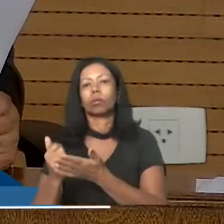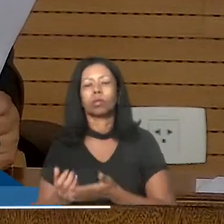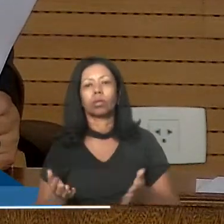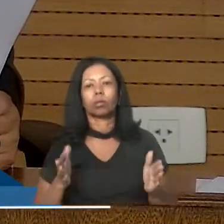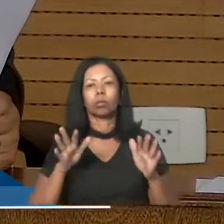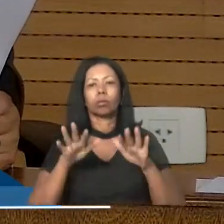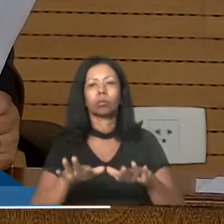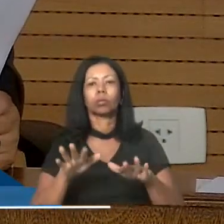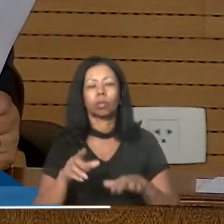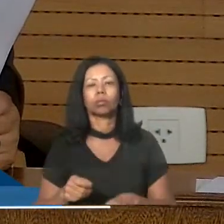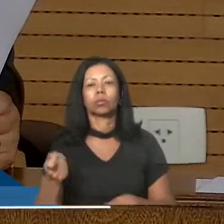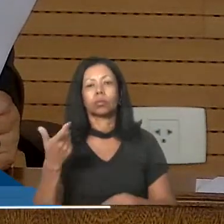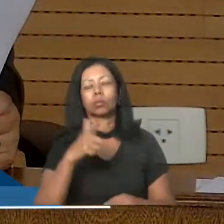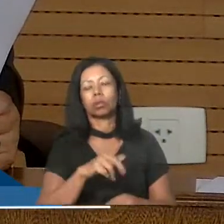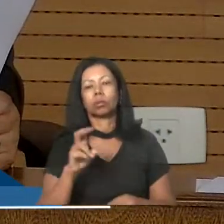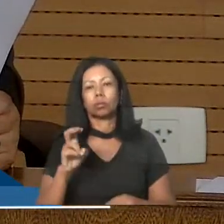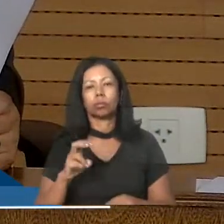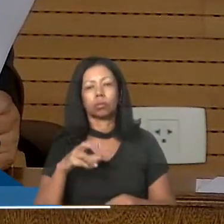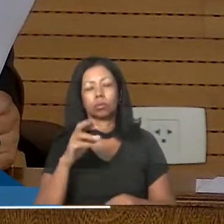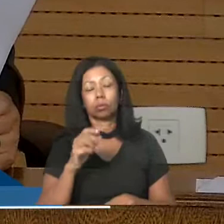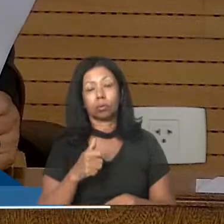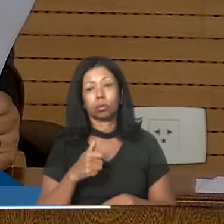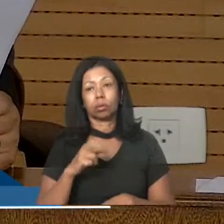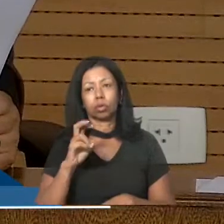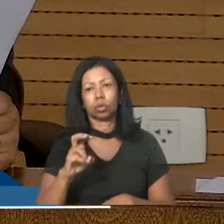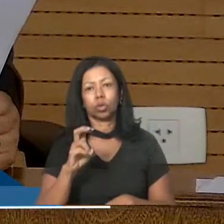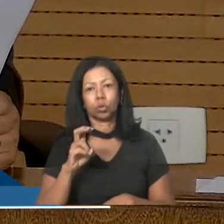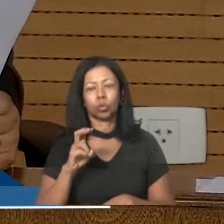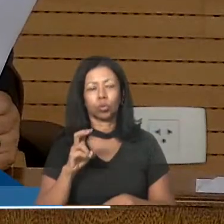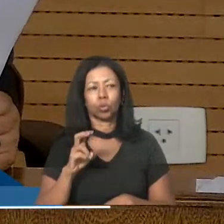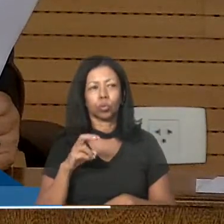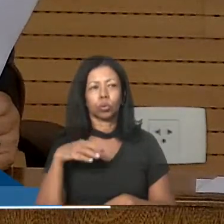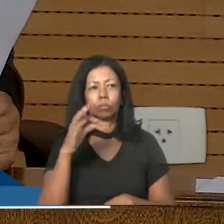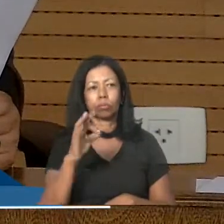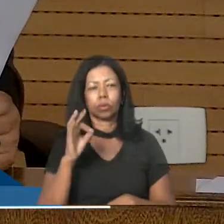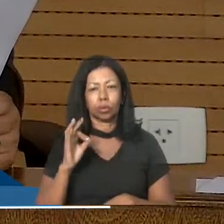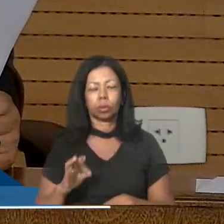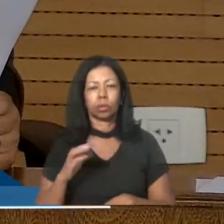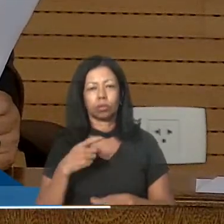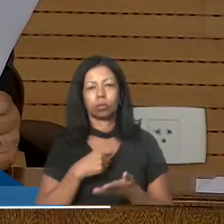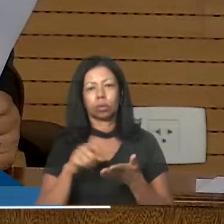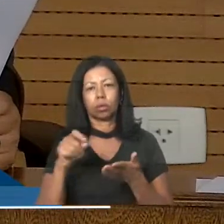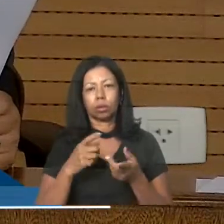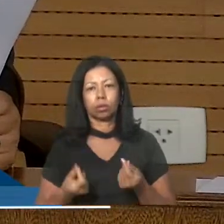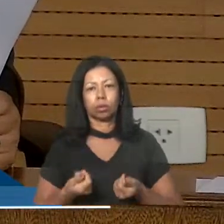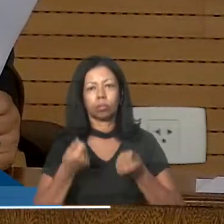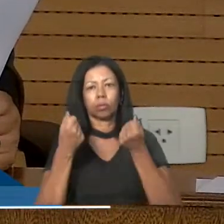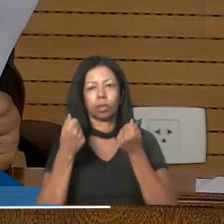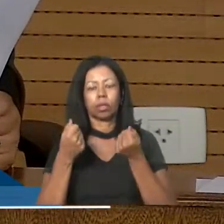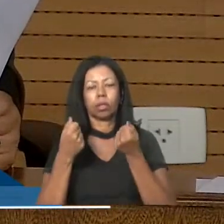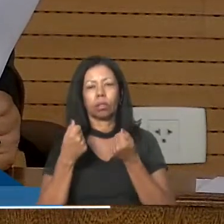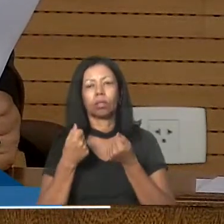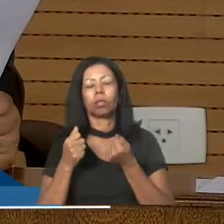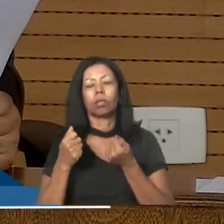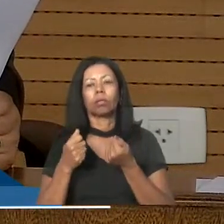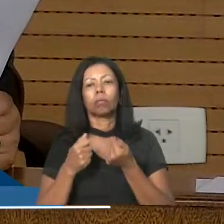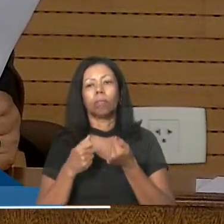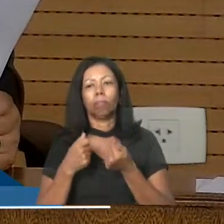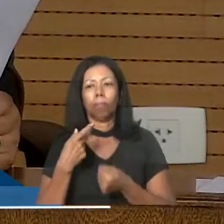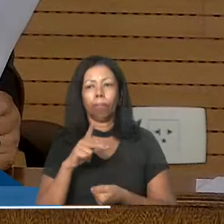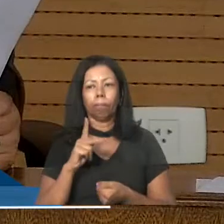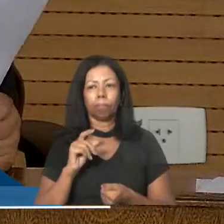e promoção social de 0,5% de sua receita tributária líquida, vedada